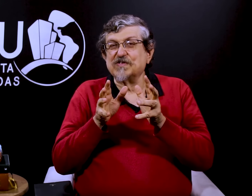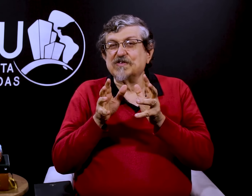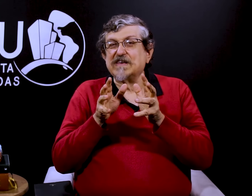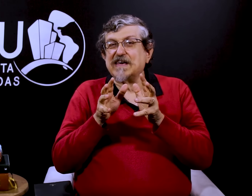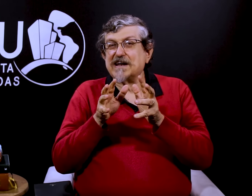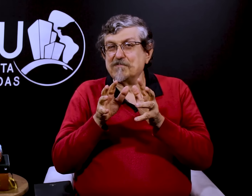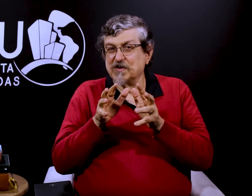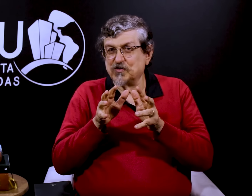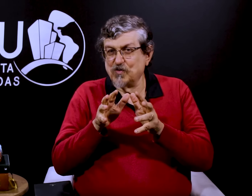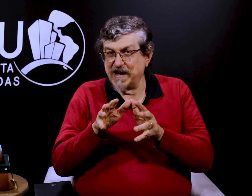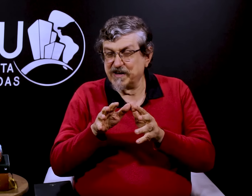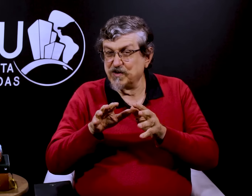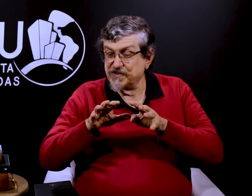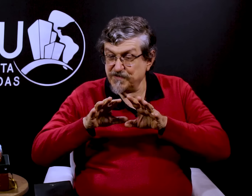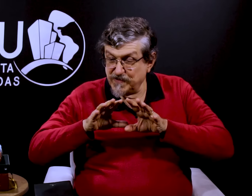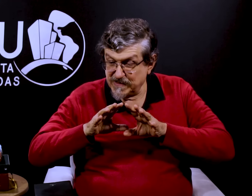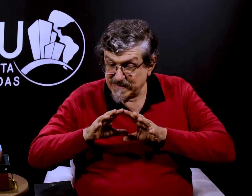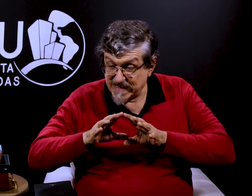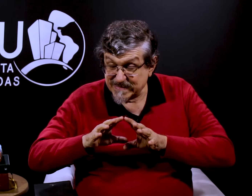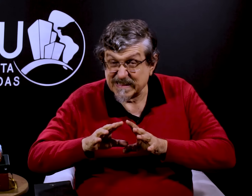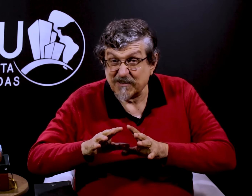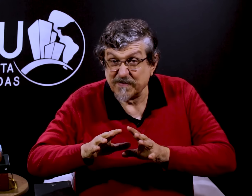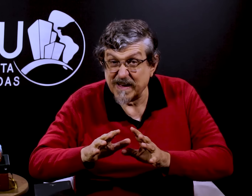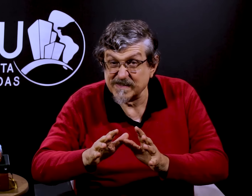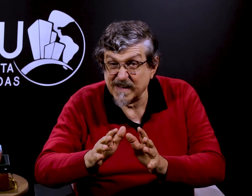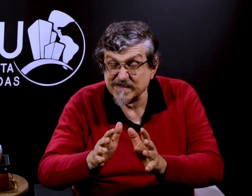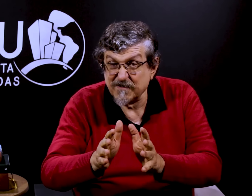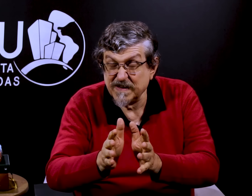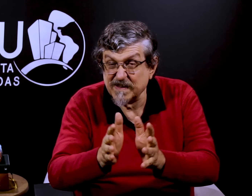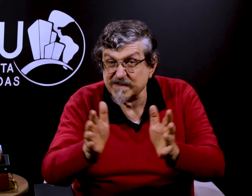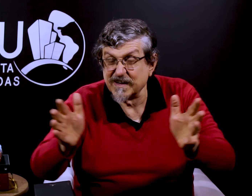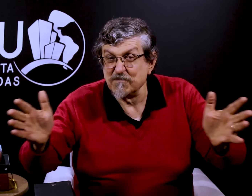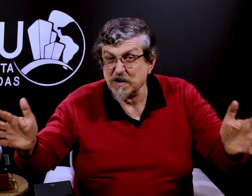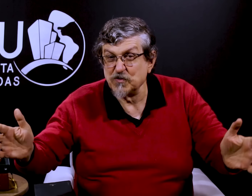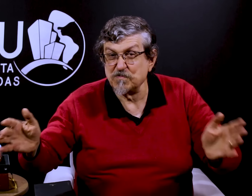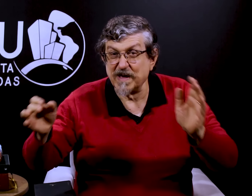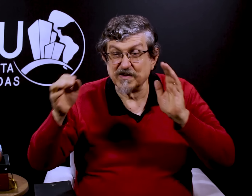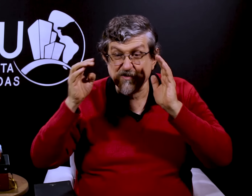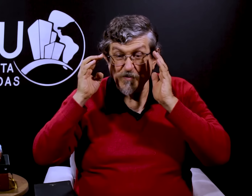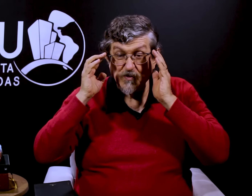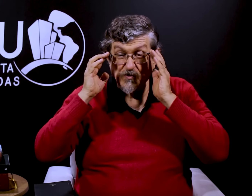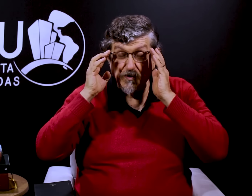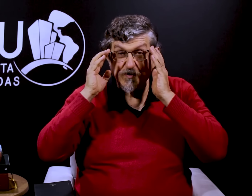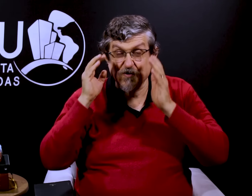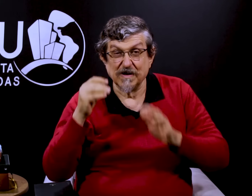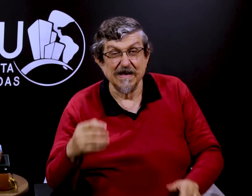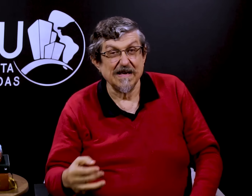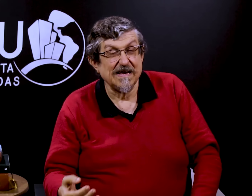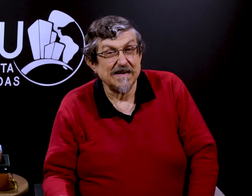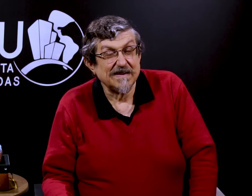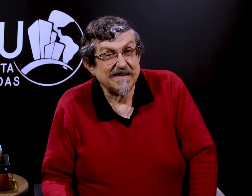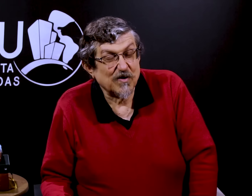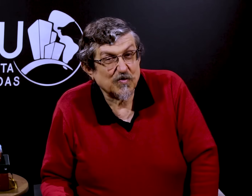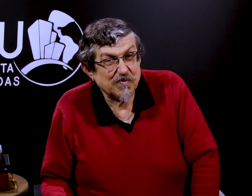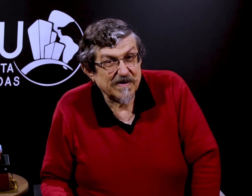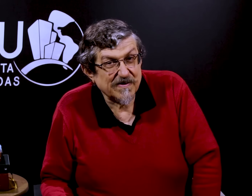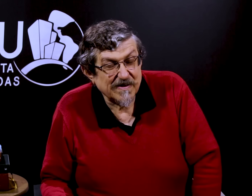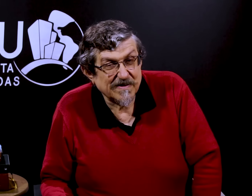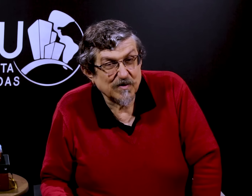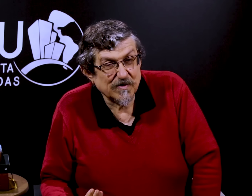Deus quer abençoar a nossa vida e através dessa vida ser caminho de bênção para os outros,